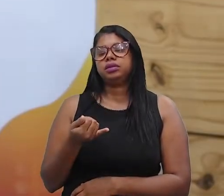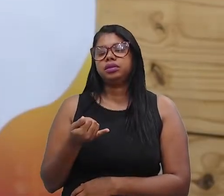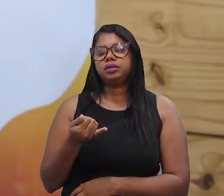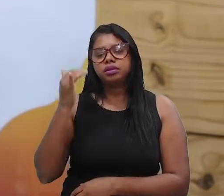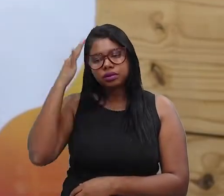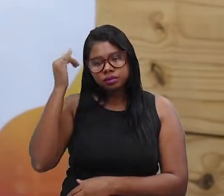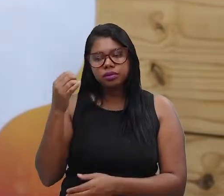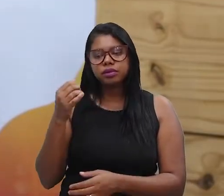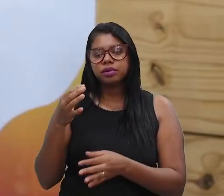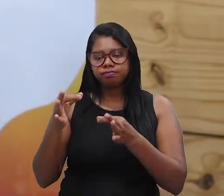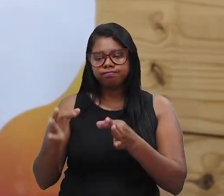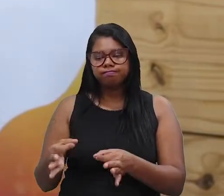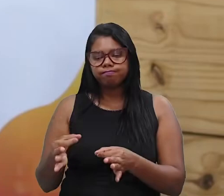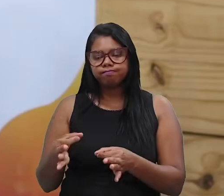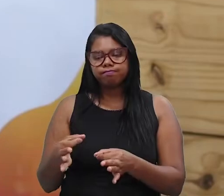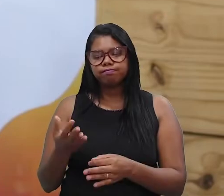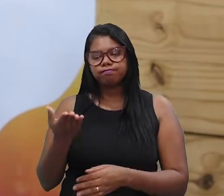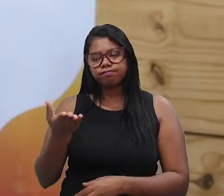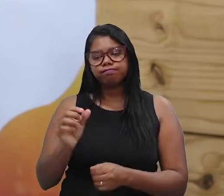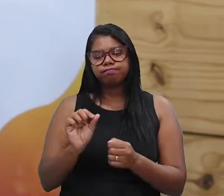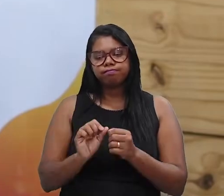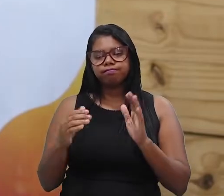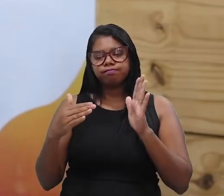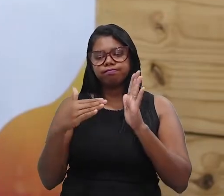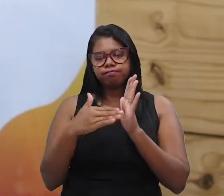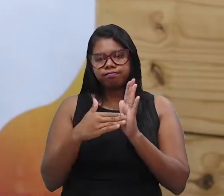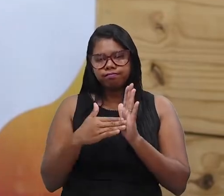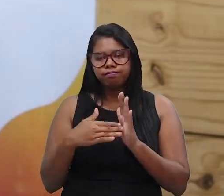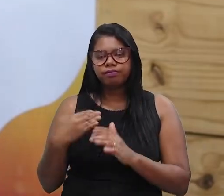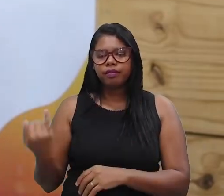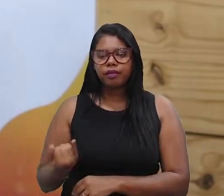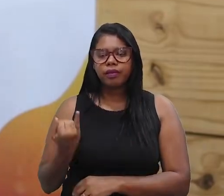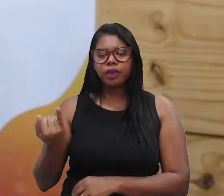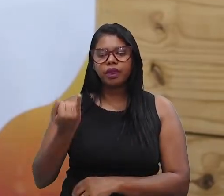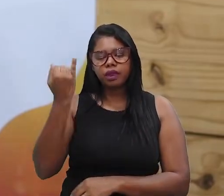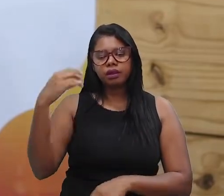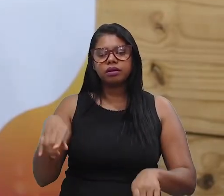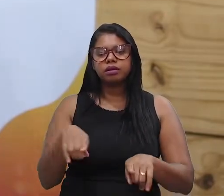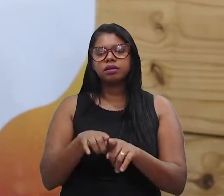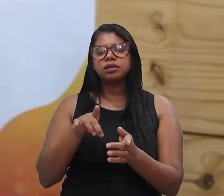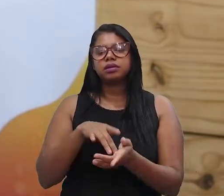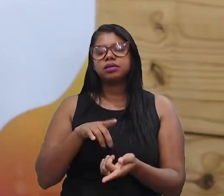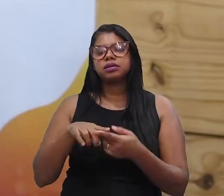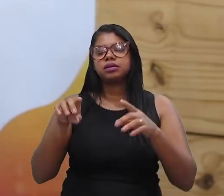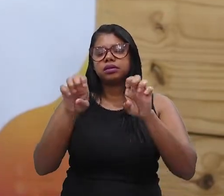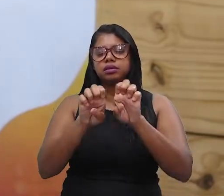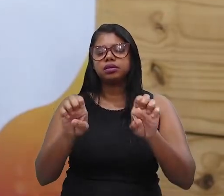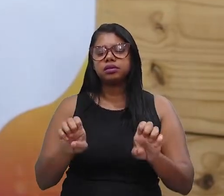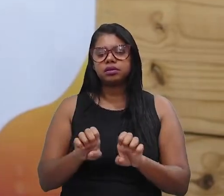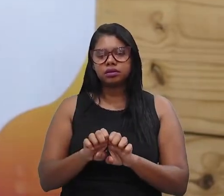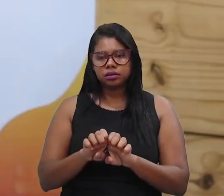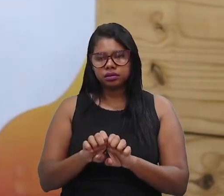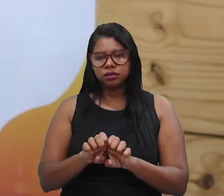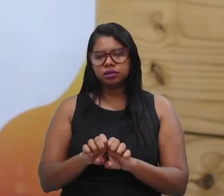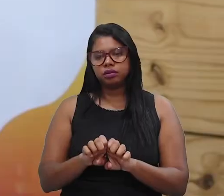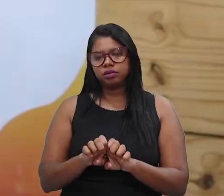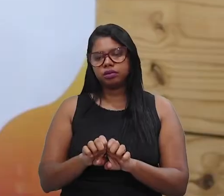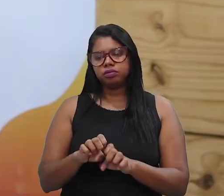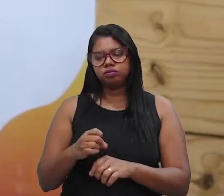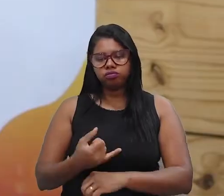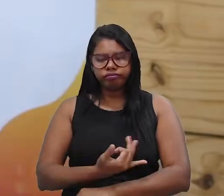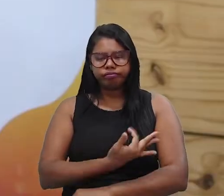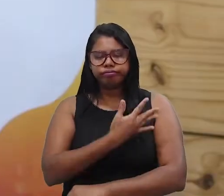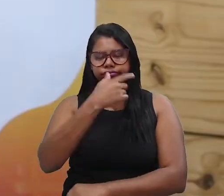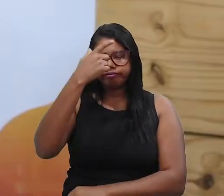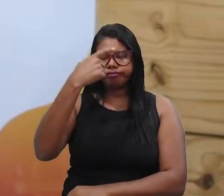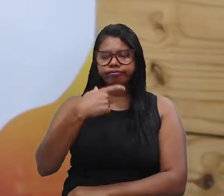ecologicamente correto. E por último, e muito importante, ter uma estruturação do composto